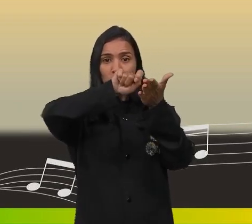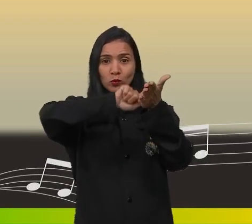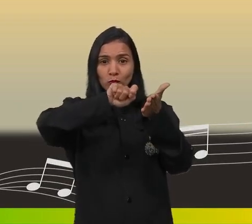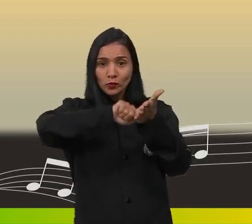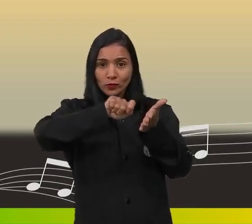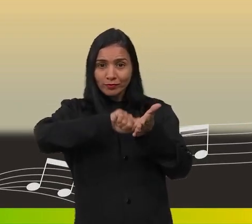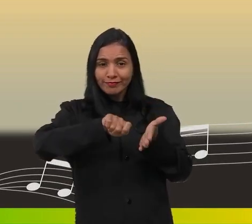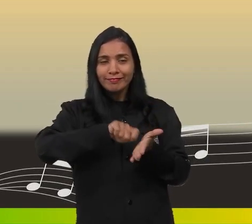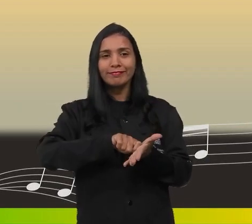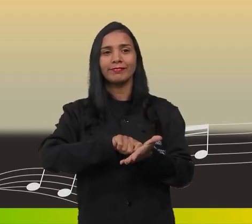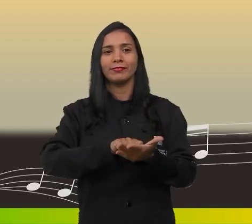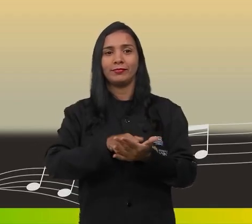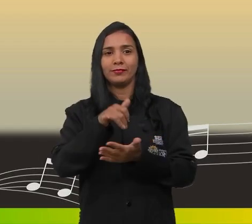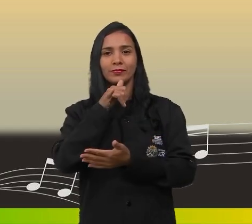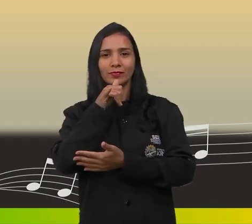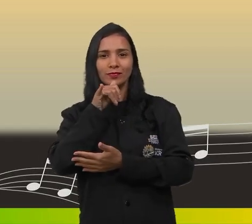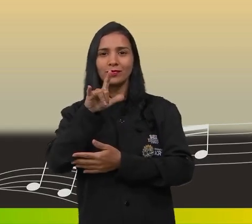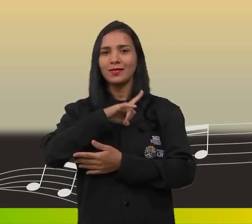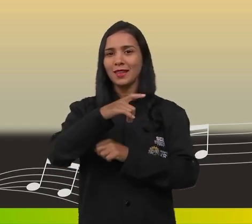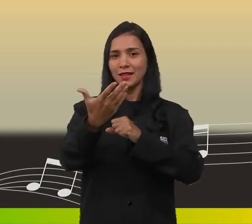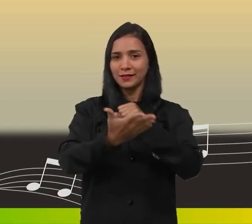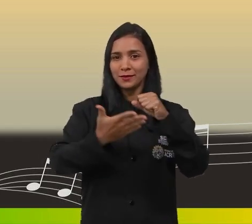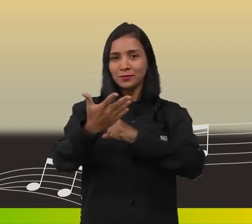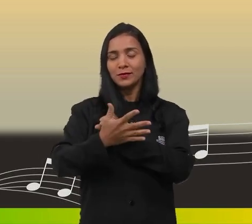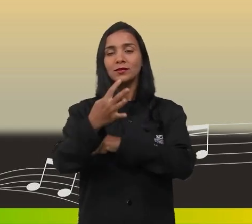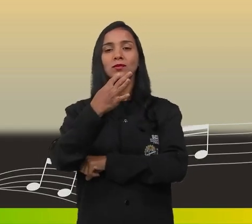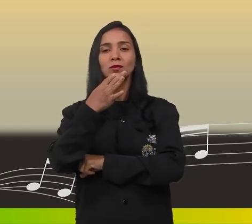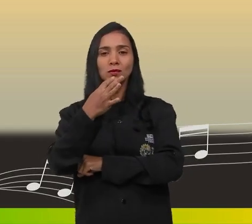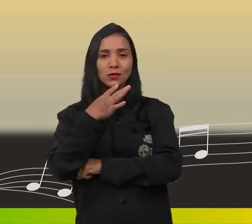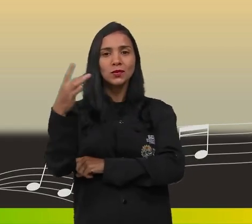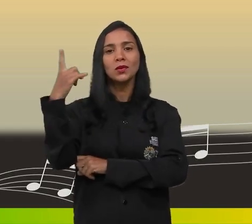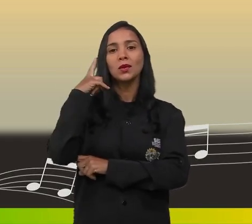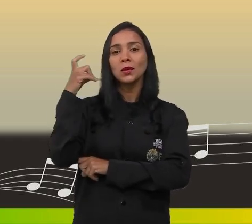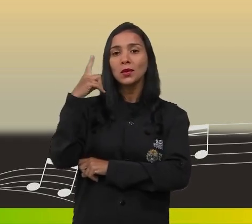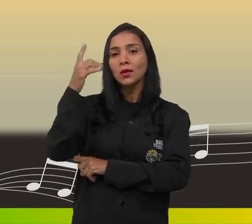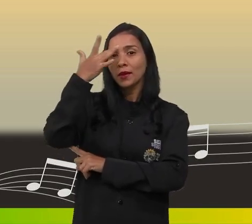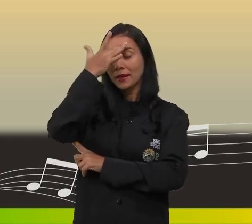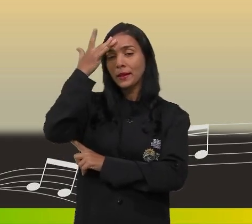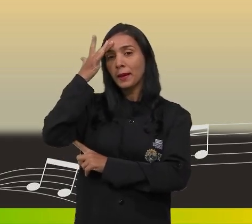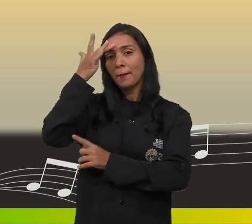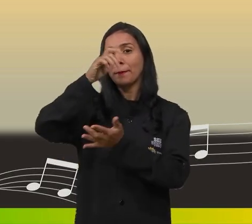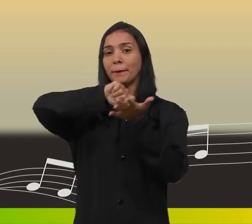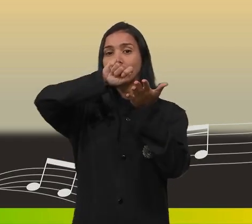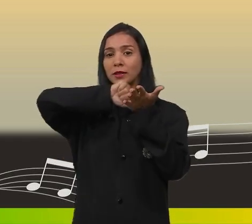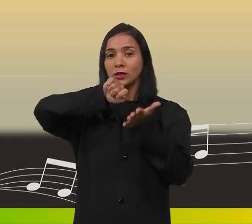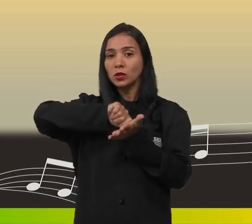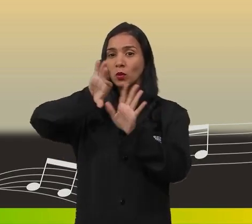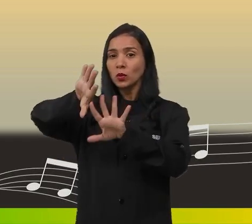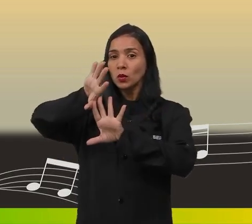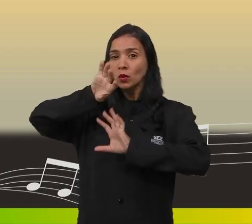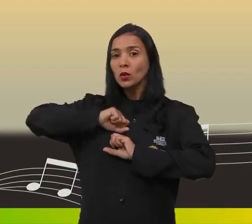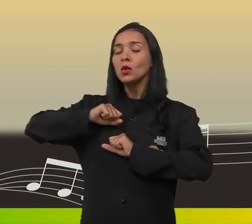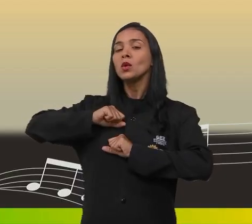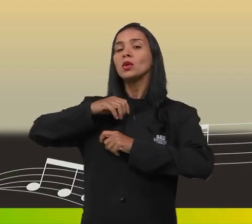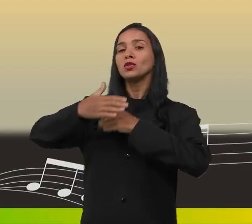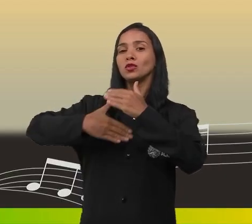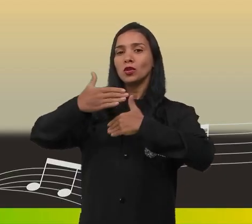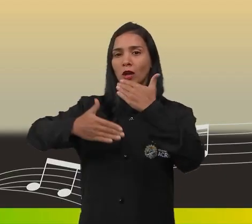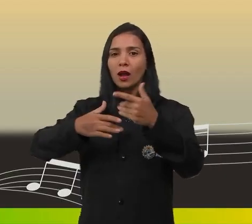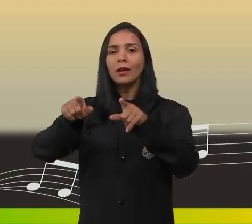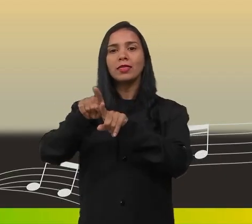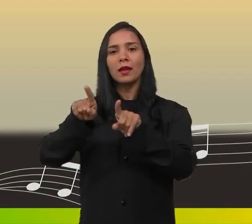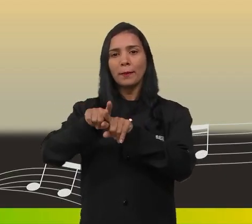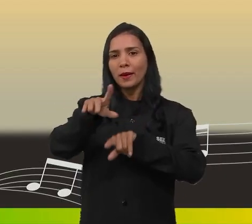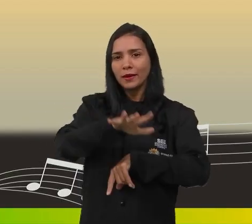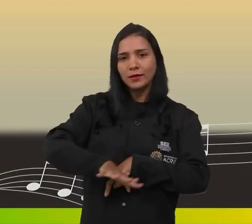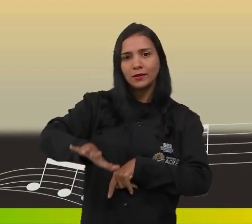As composições são baseadas no conhecimento sonoro que o compositor adquiriu no local onde vive.